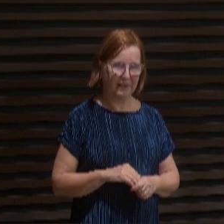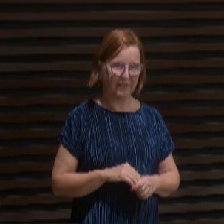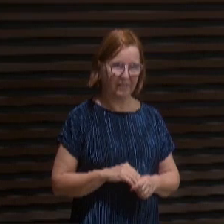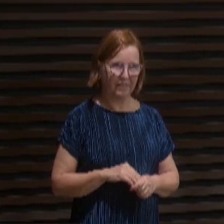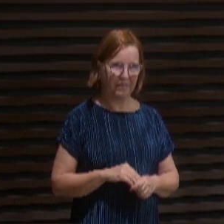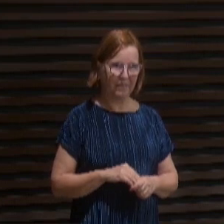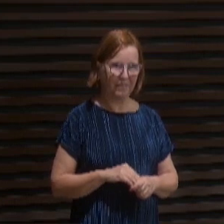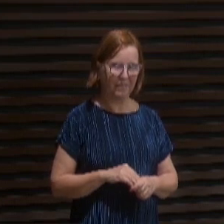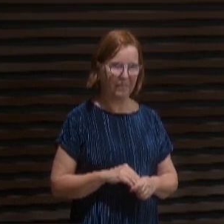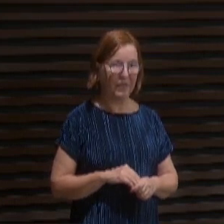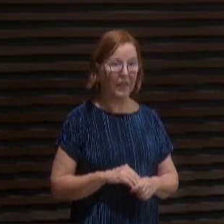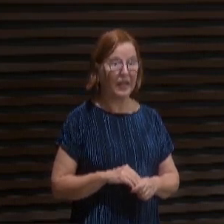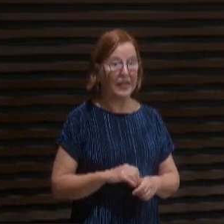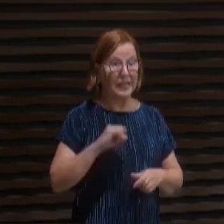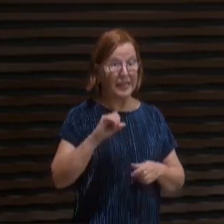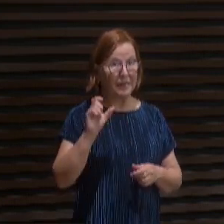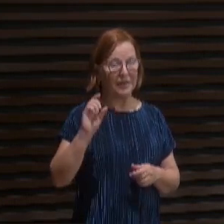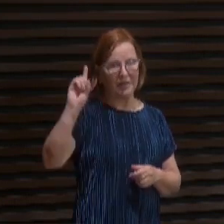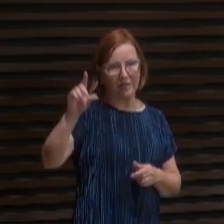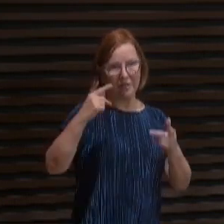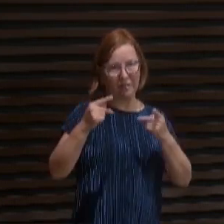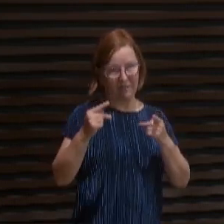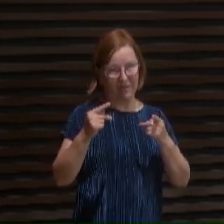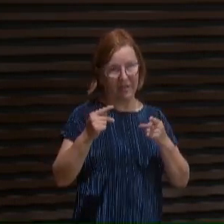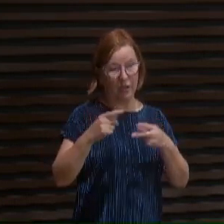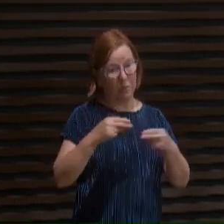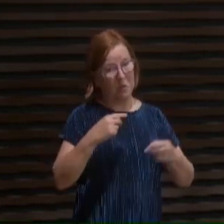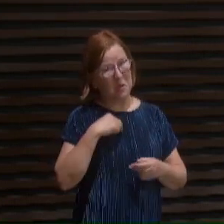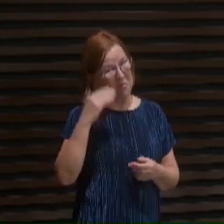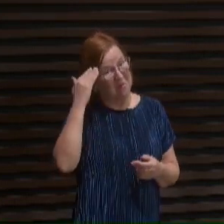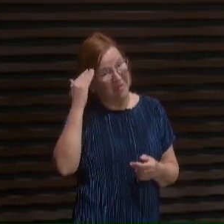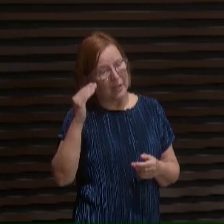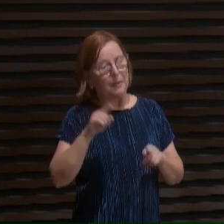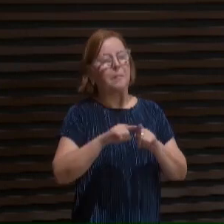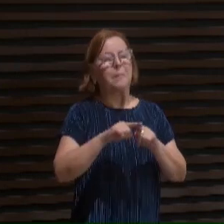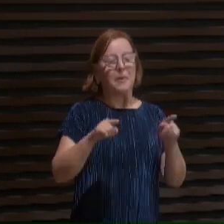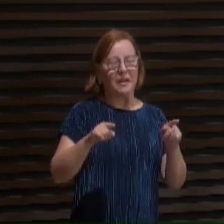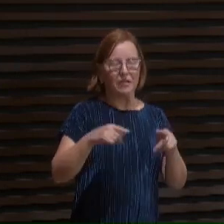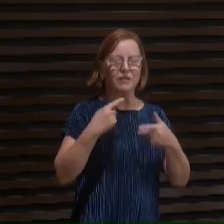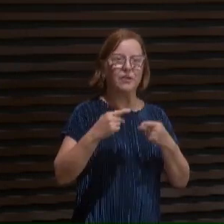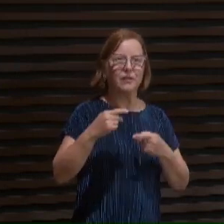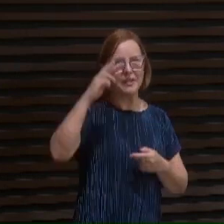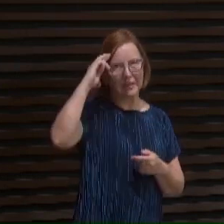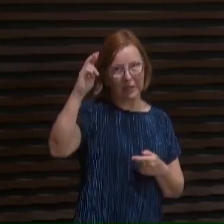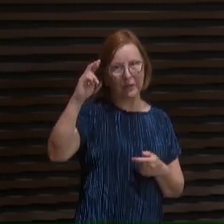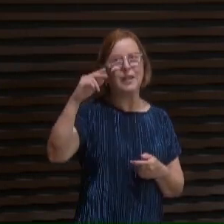palavra de Deus. Quando ela diz uma coisa, eu não entendo, mas eu vou dizer: Senhor, é a tua